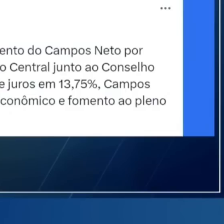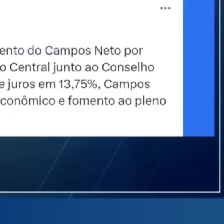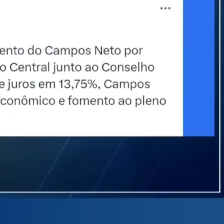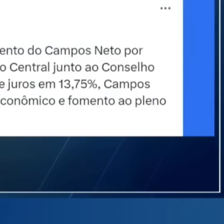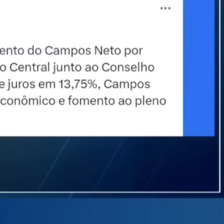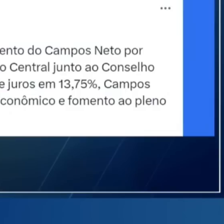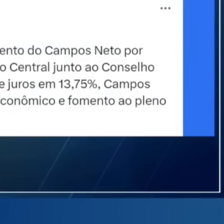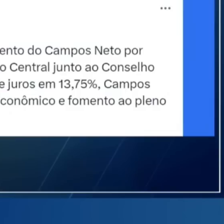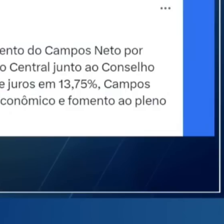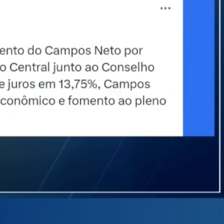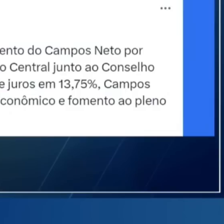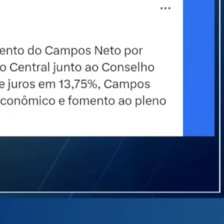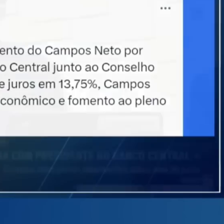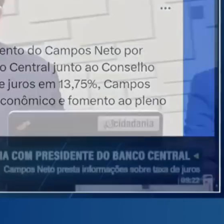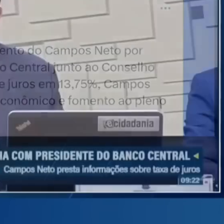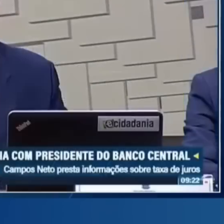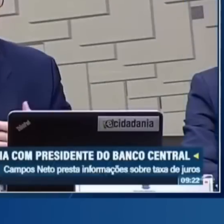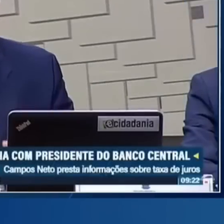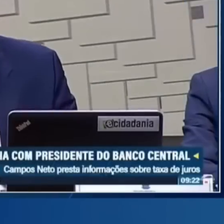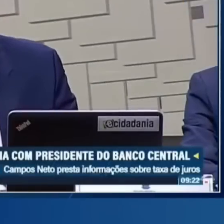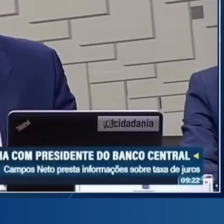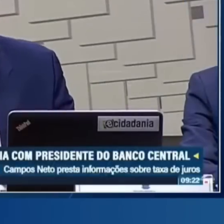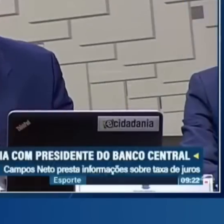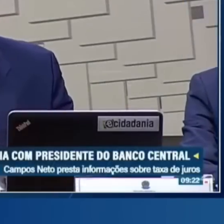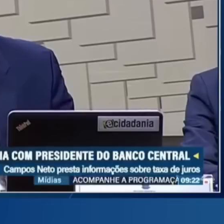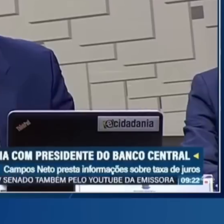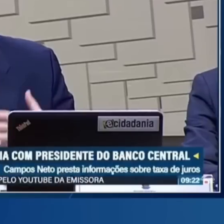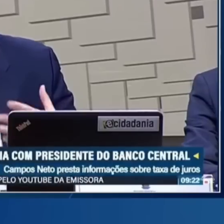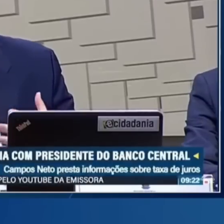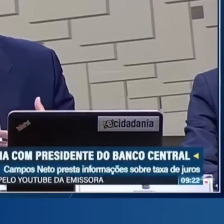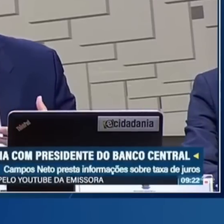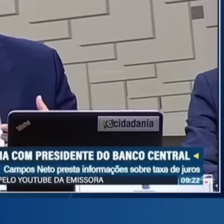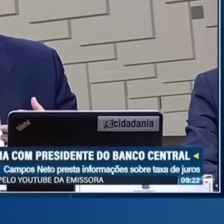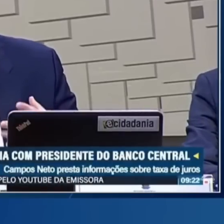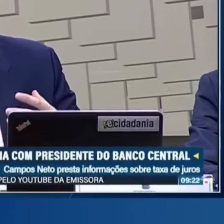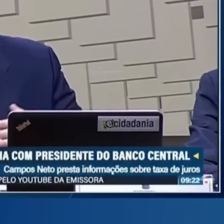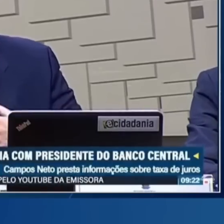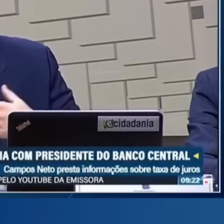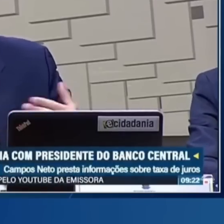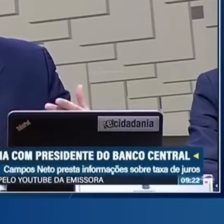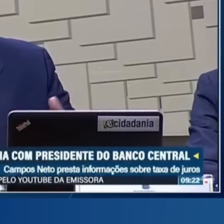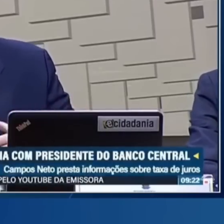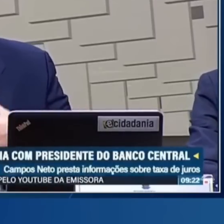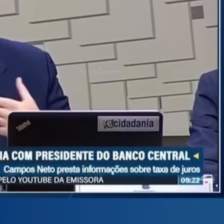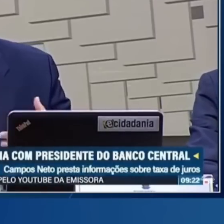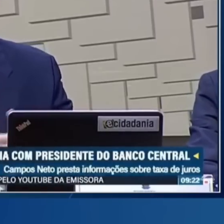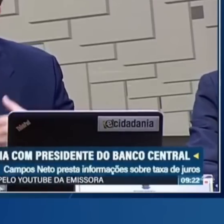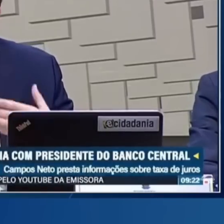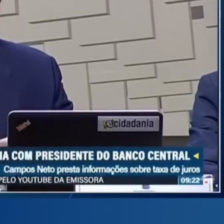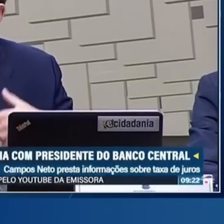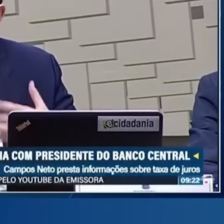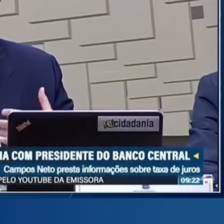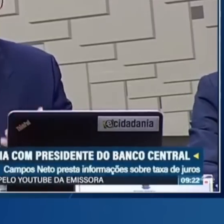República, o governo, precisa também partir para o campo da ação, né? Que seja o campo do questionamento do Campos Neto em função